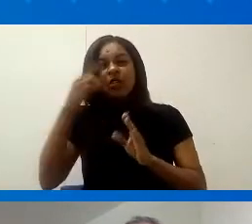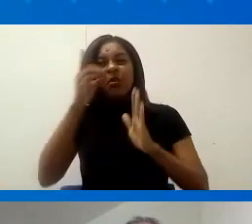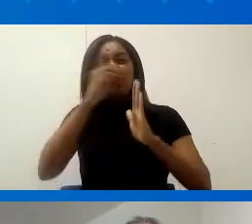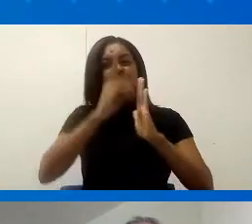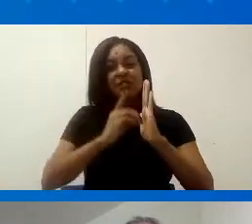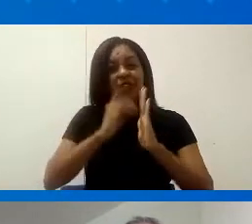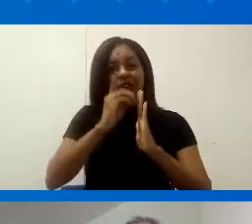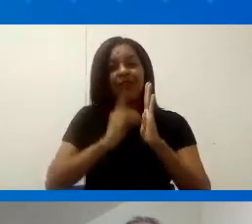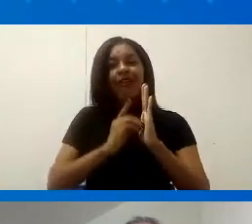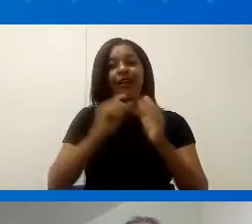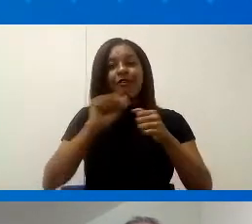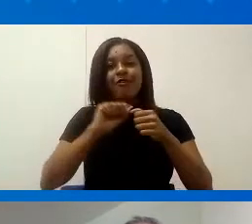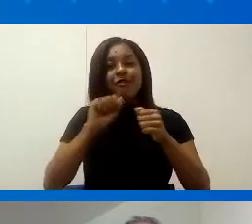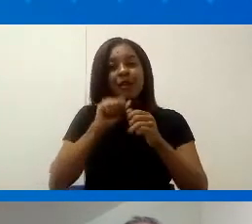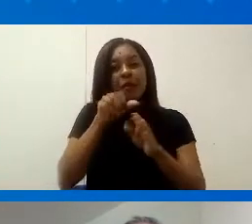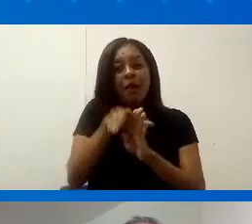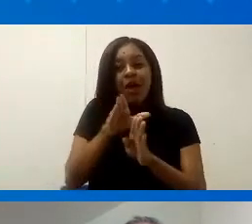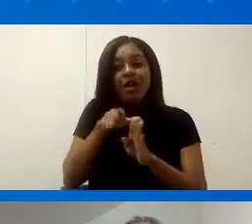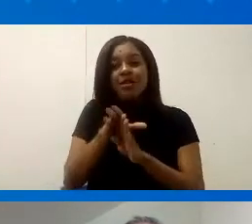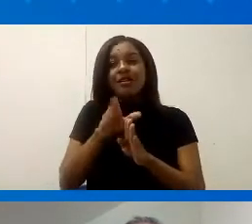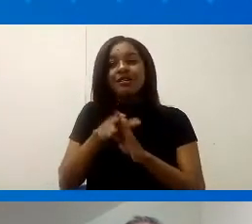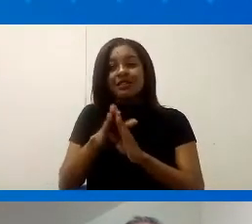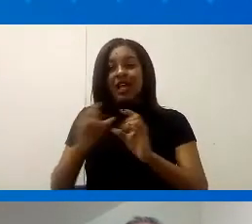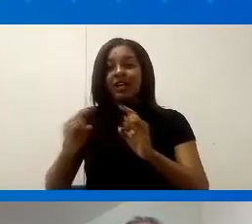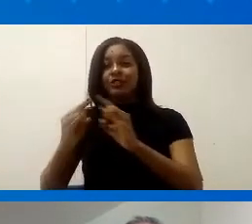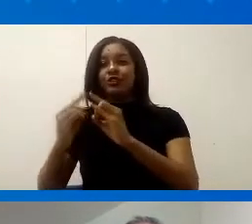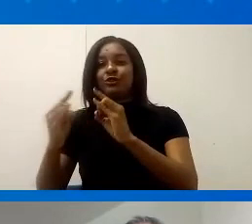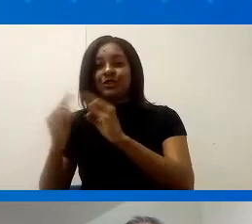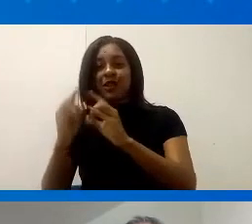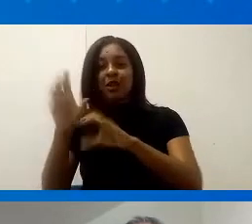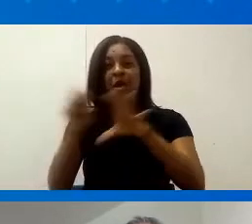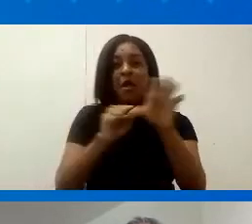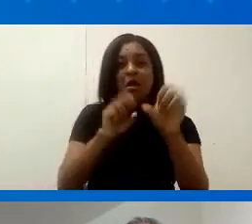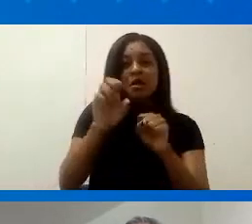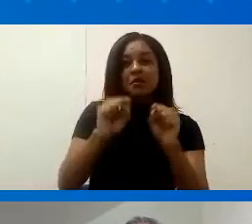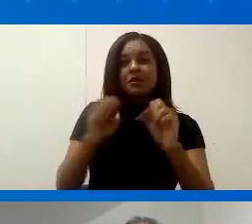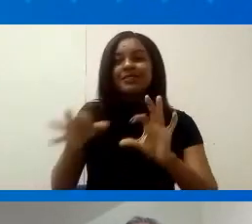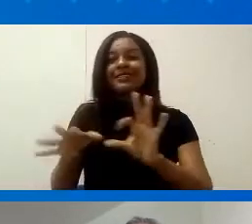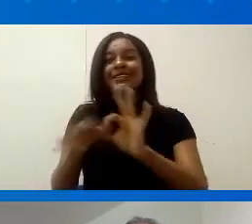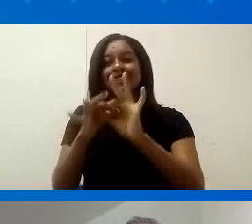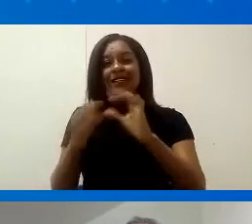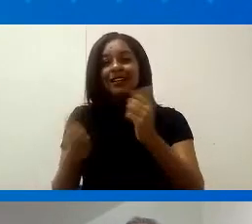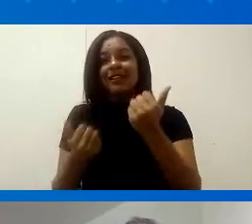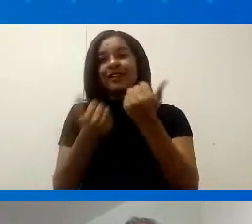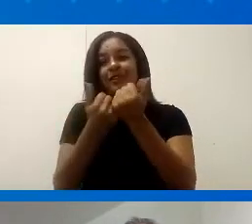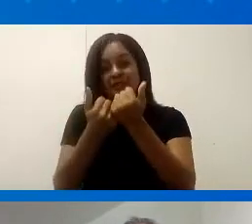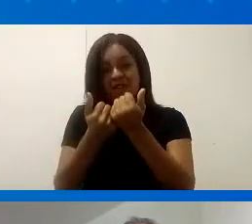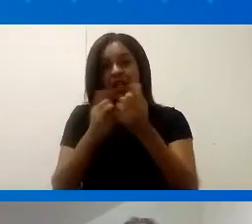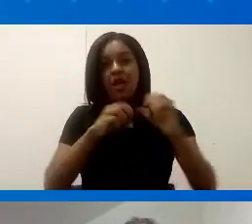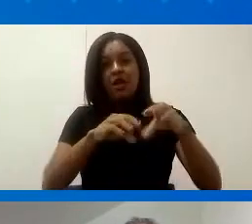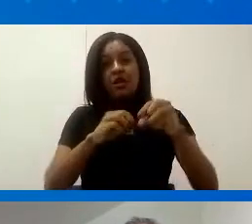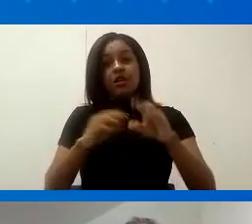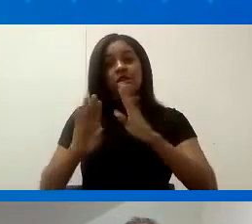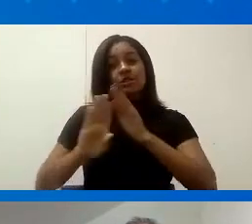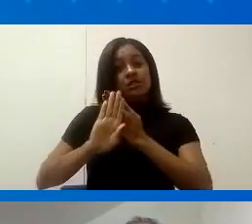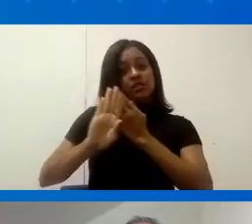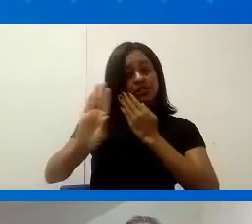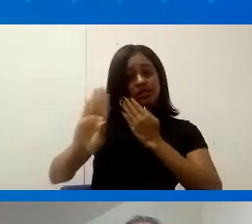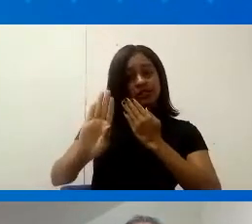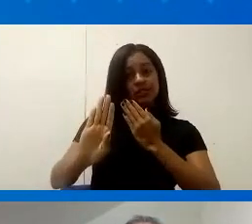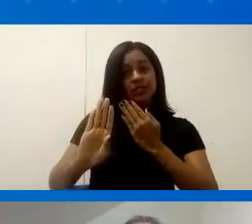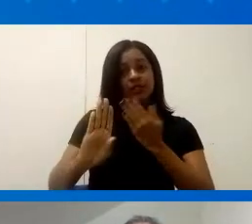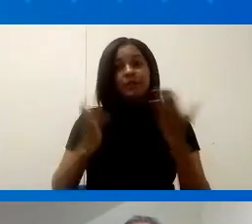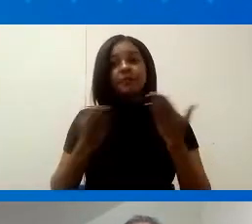feitos para orientar As instituições que buscavam credenciamento para educação à distância para projetos experimentais o